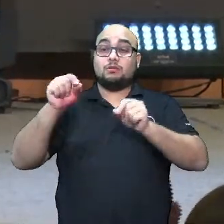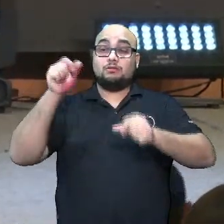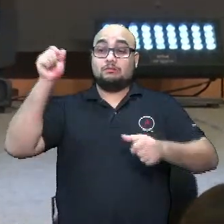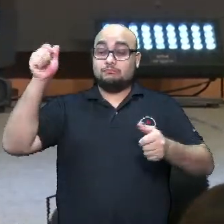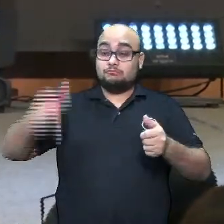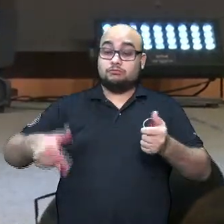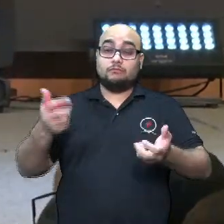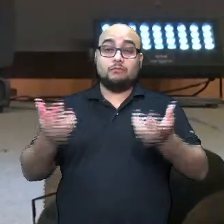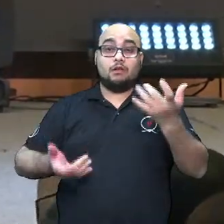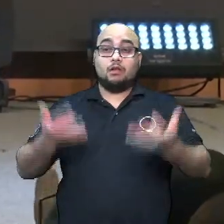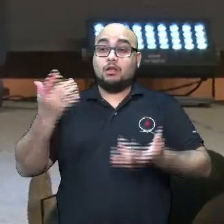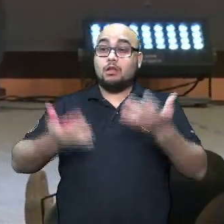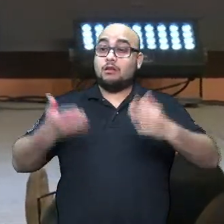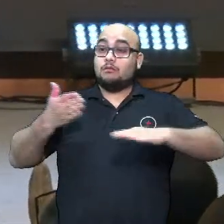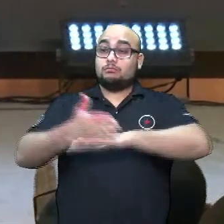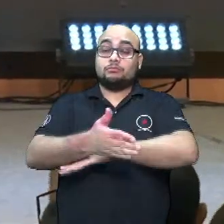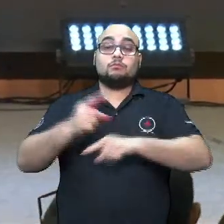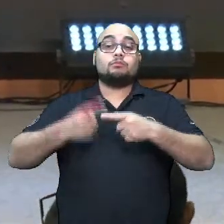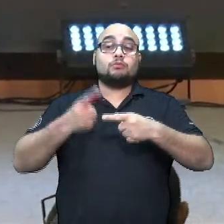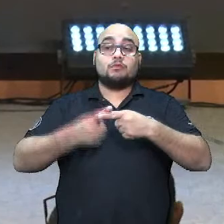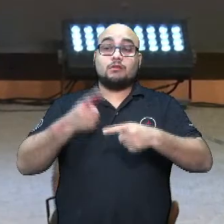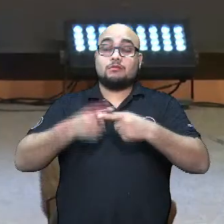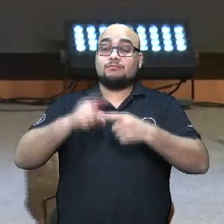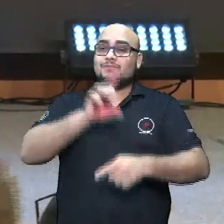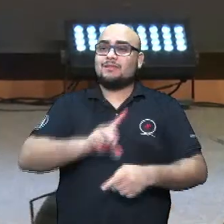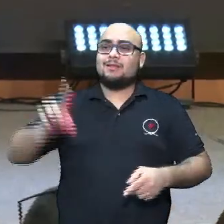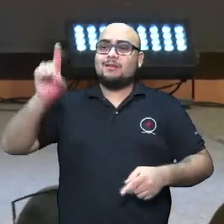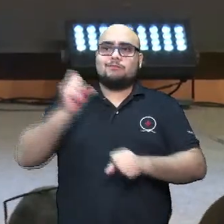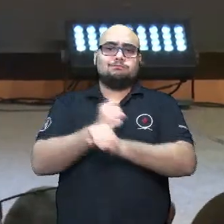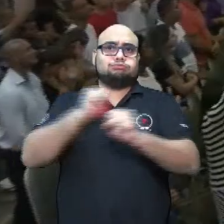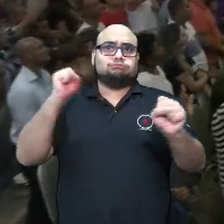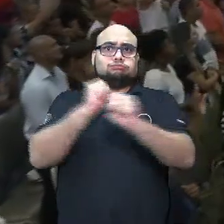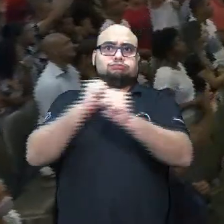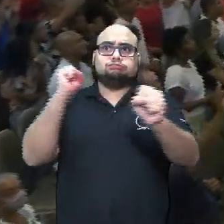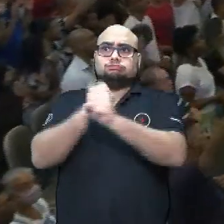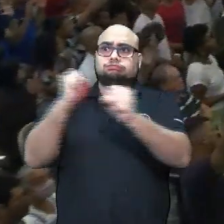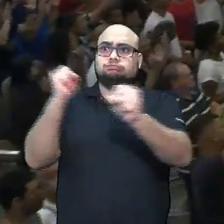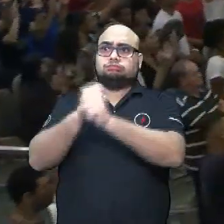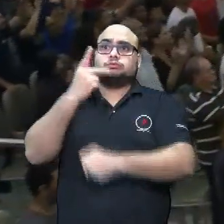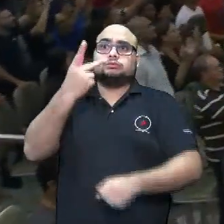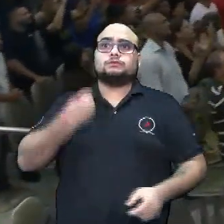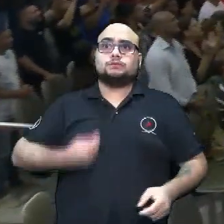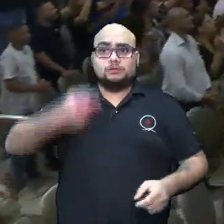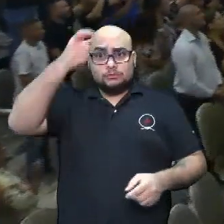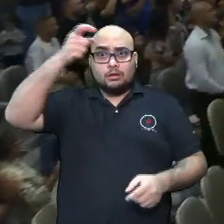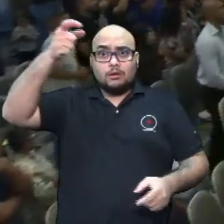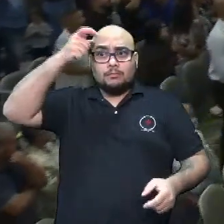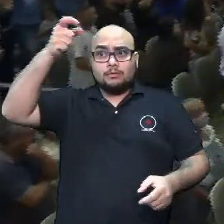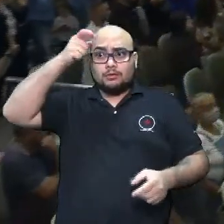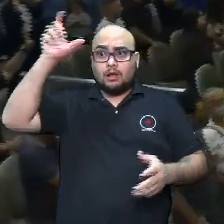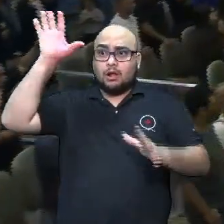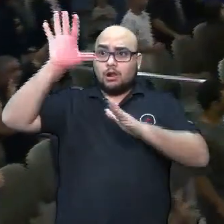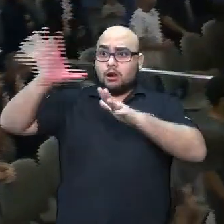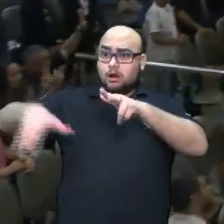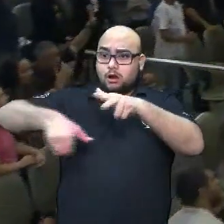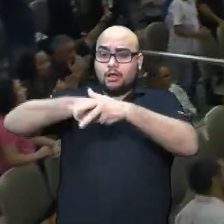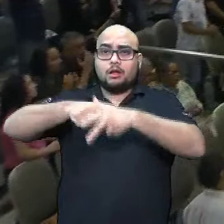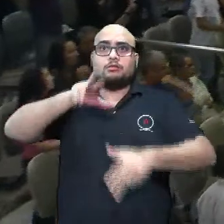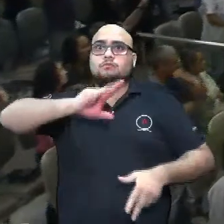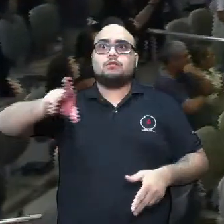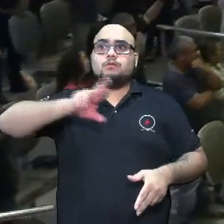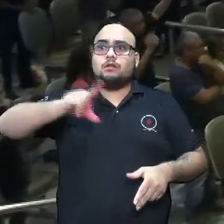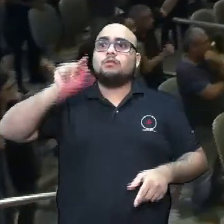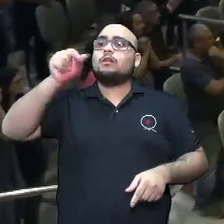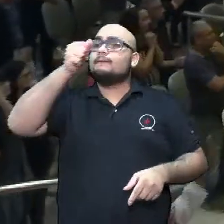porque Deus está dizendo: eu quebro as cadeias da tua vida, e os demônios não vão te tirar da minha presença. Eu paguei um preço, o sangue é